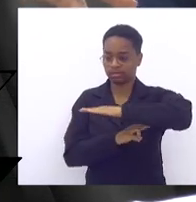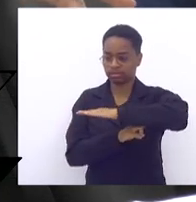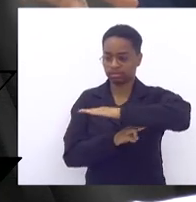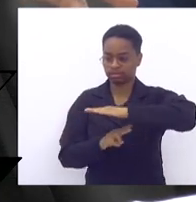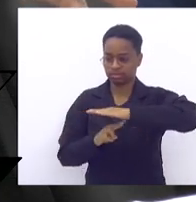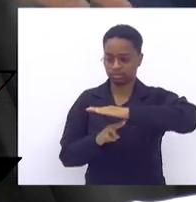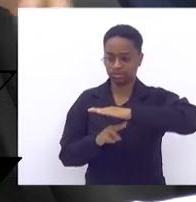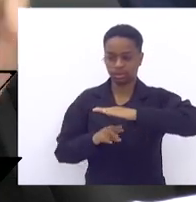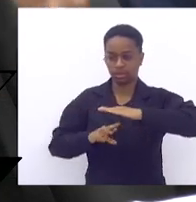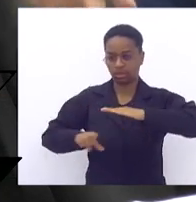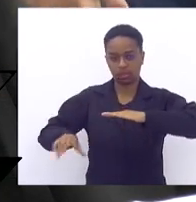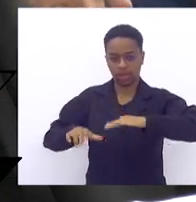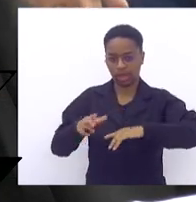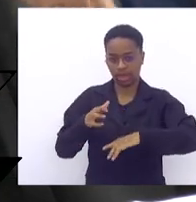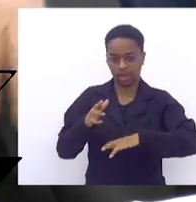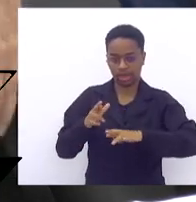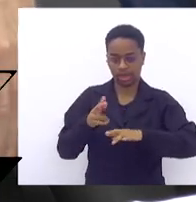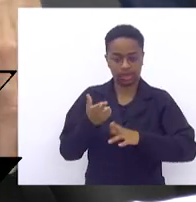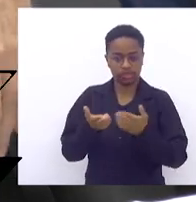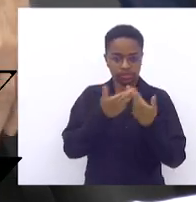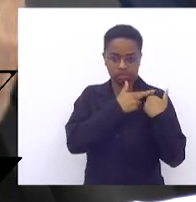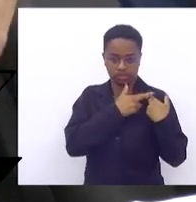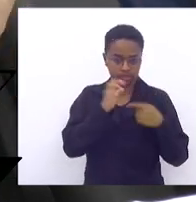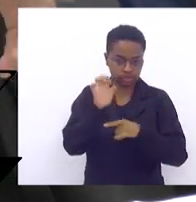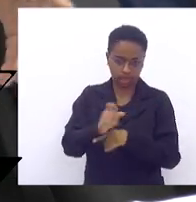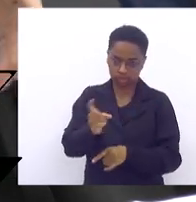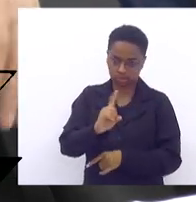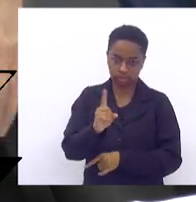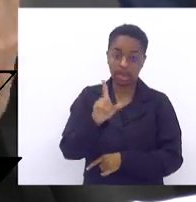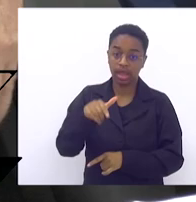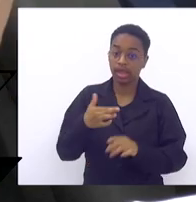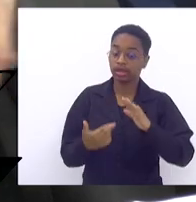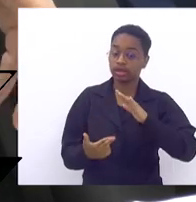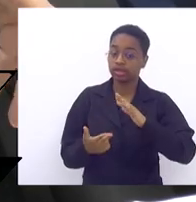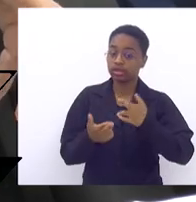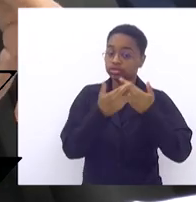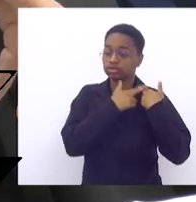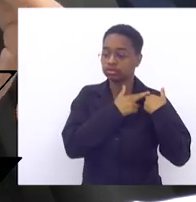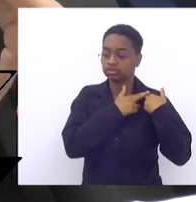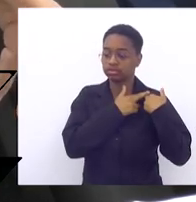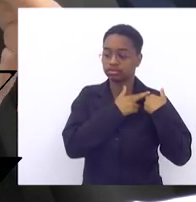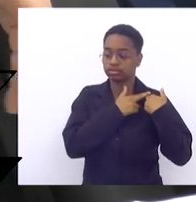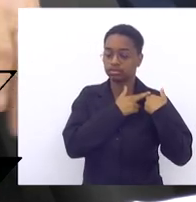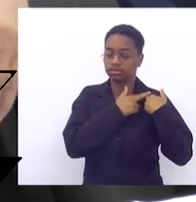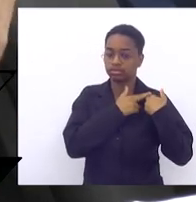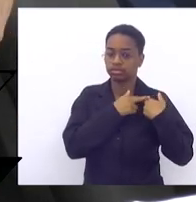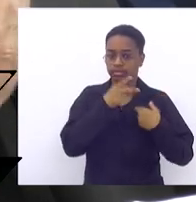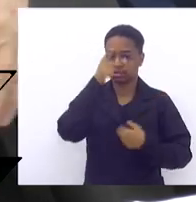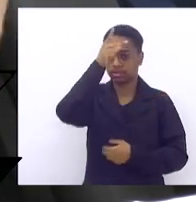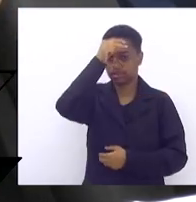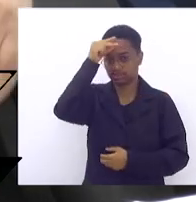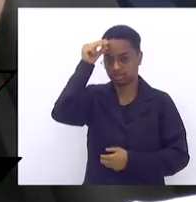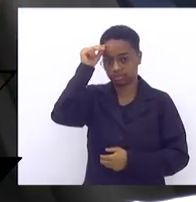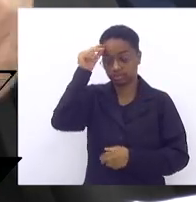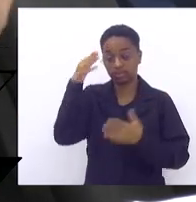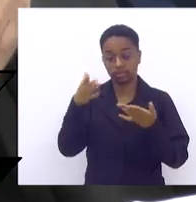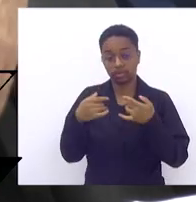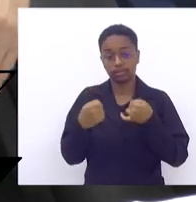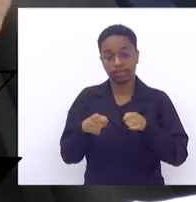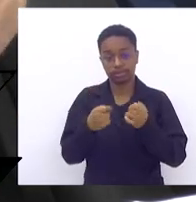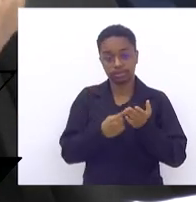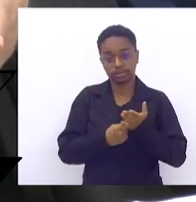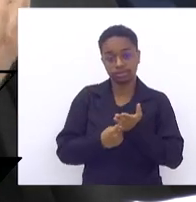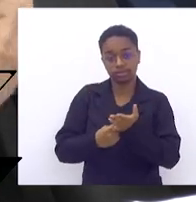responsabilidade do Estado, são de responsabilidade das prefeituras. Então, tem que ter convênio. E isso se dá de